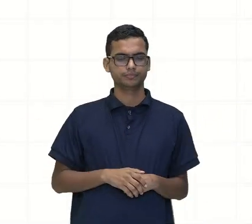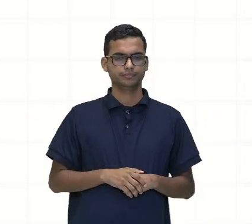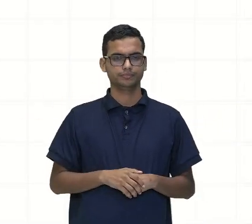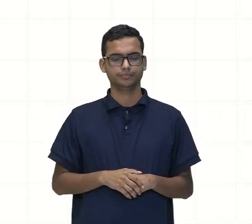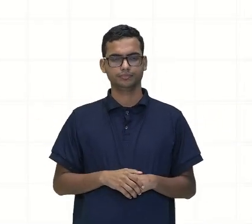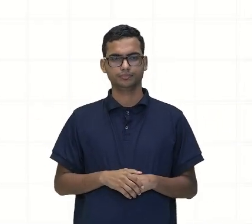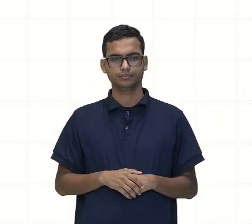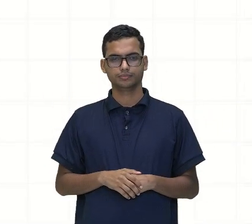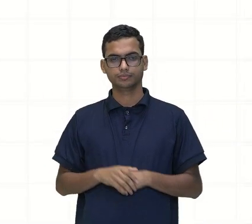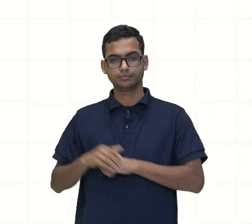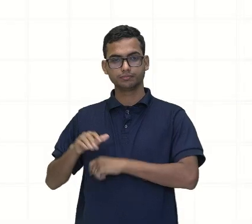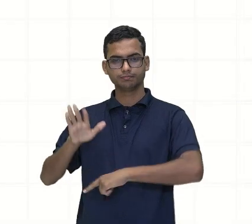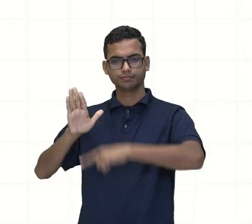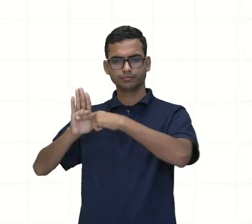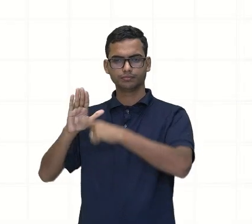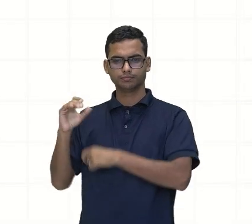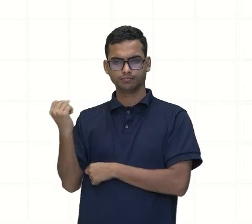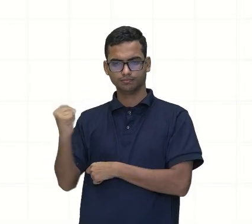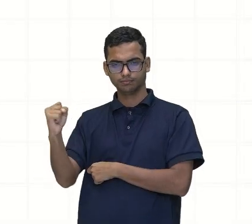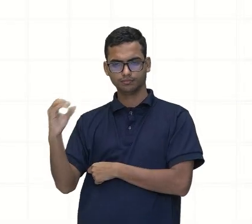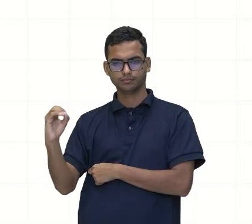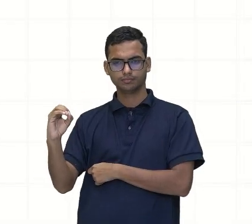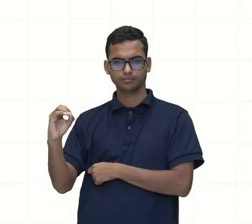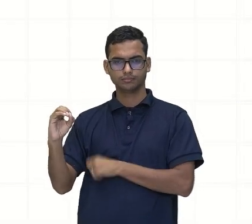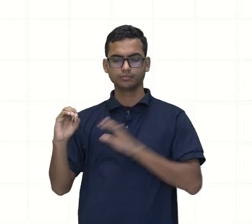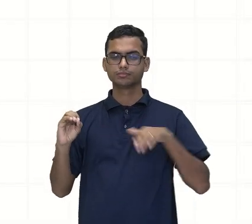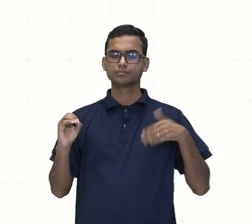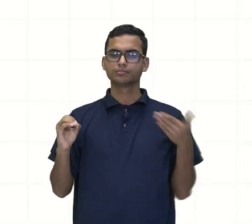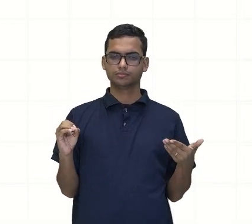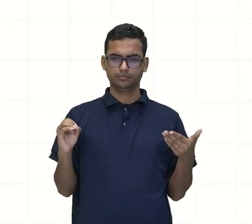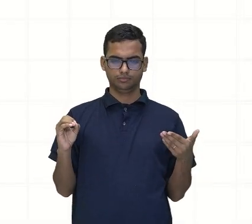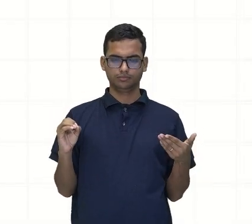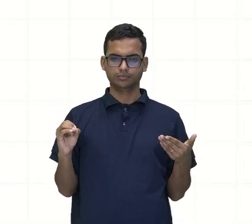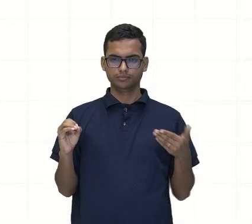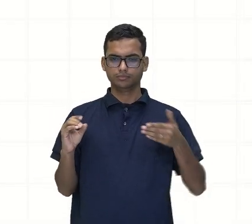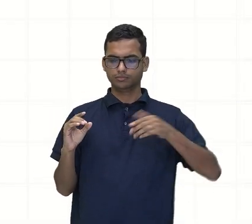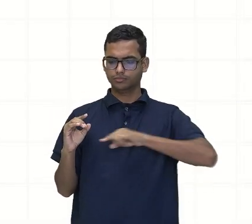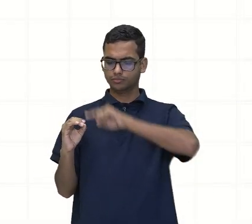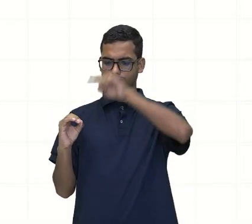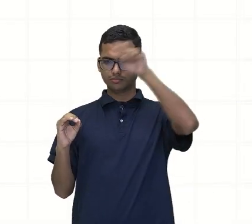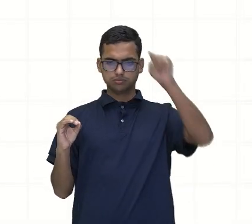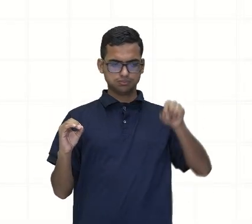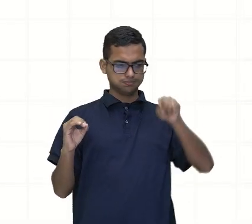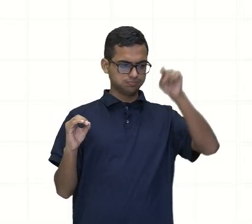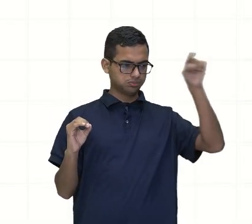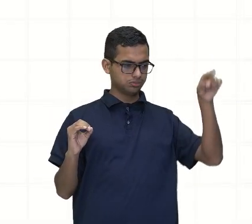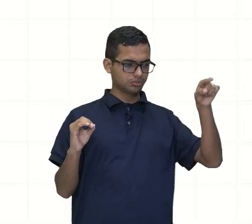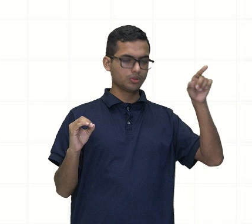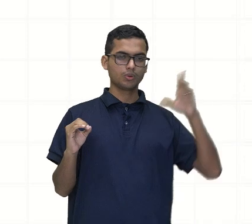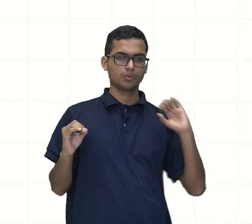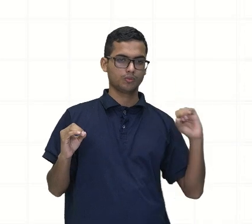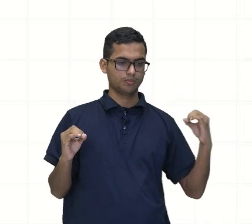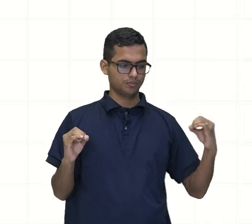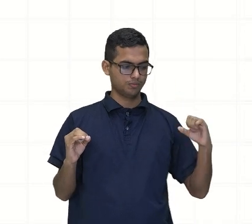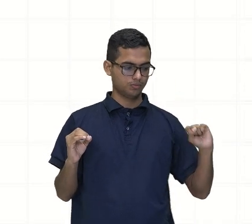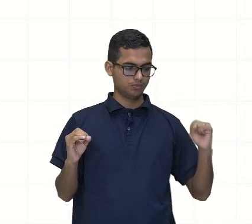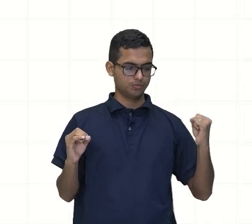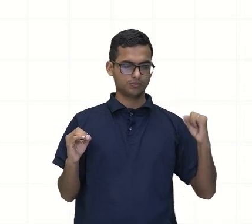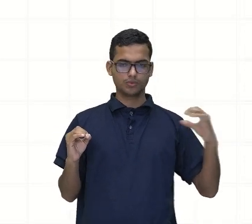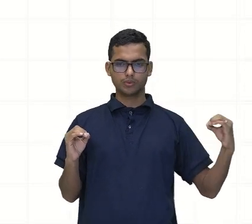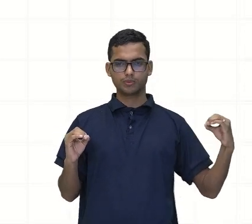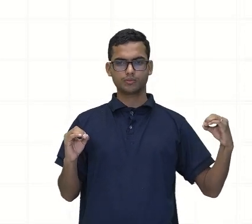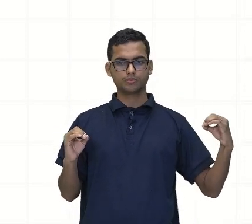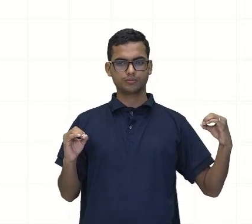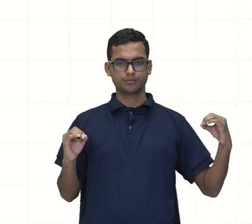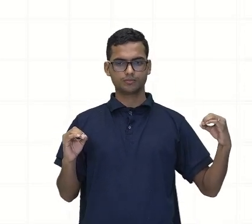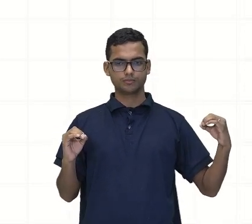o menos 80. Quem é o simétrico dele? É o mais 80. Ou só 80, né, que